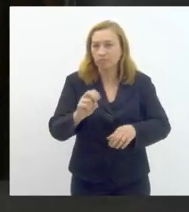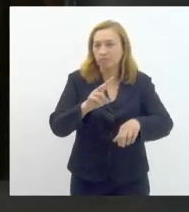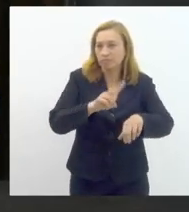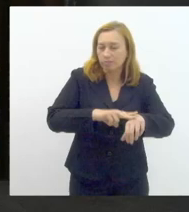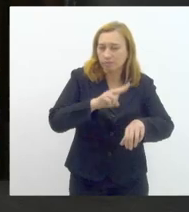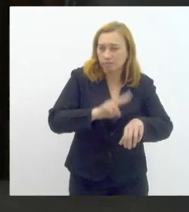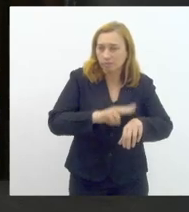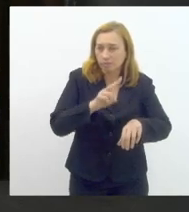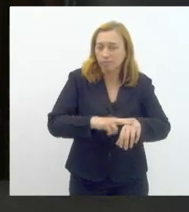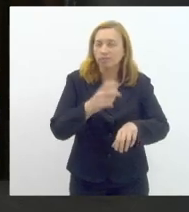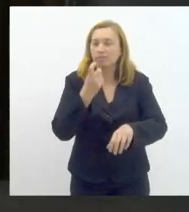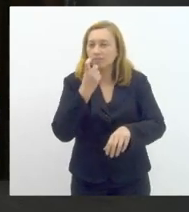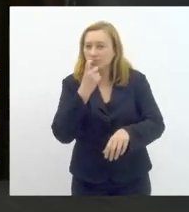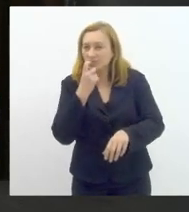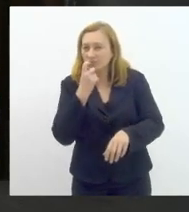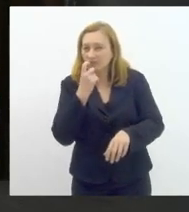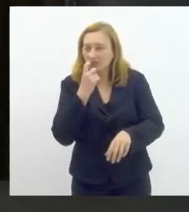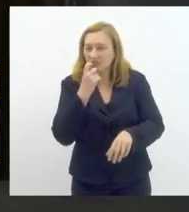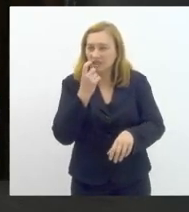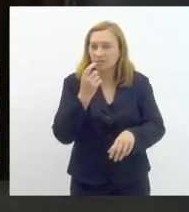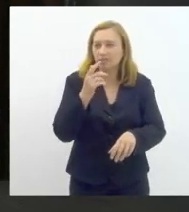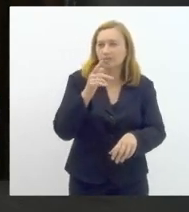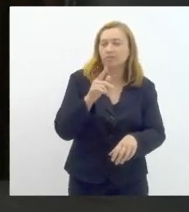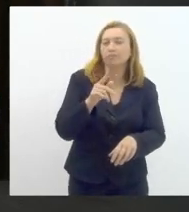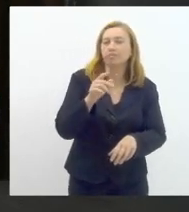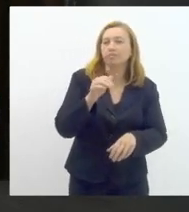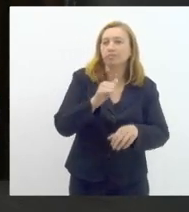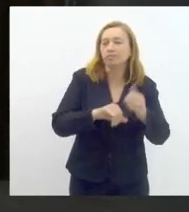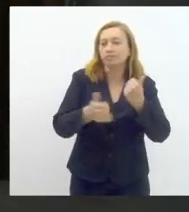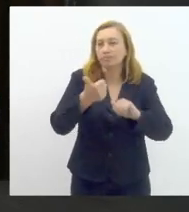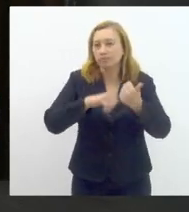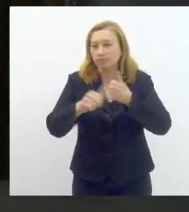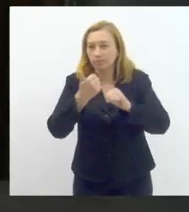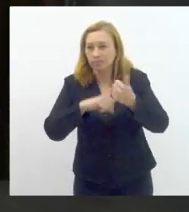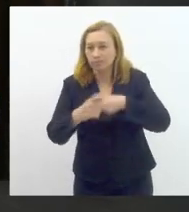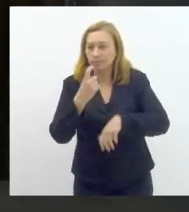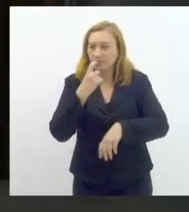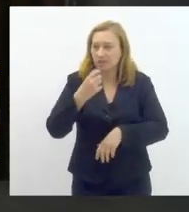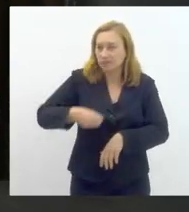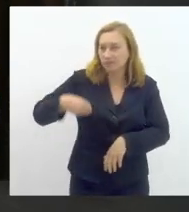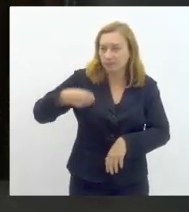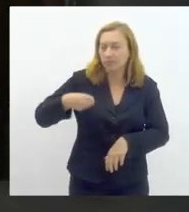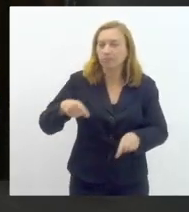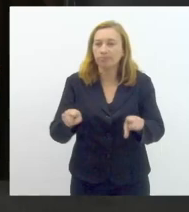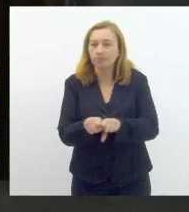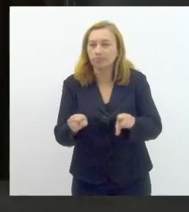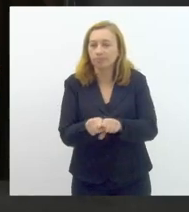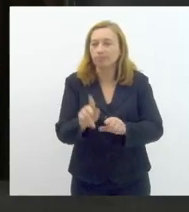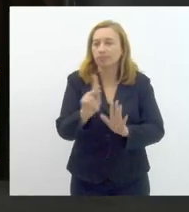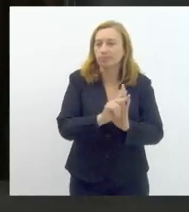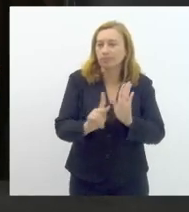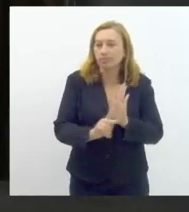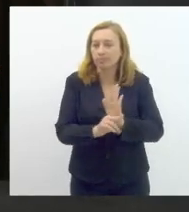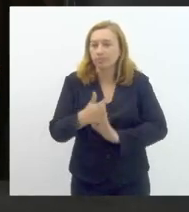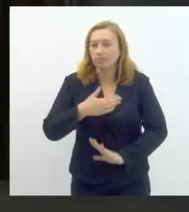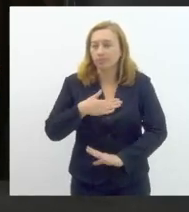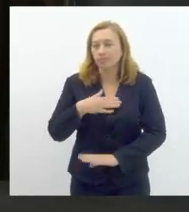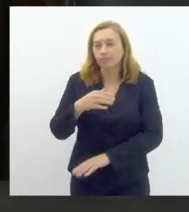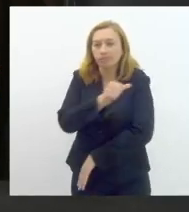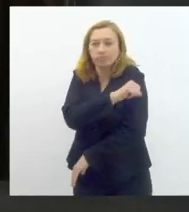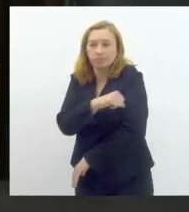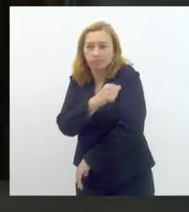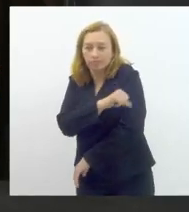setor de plástico, do setor químico, do setor de embalagens. E também tive um projeto meu e da enfermeira